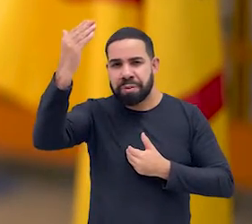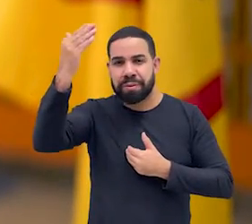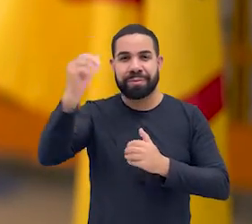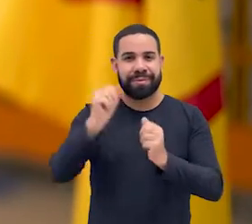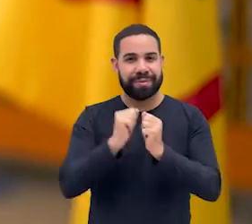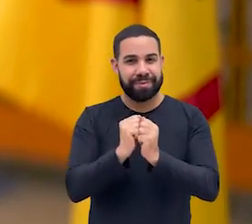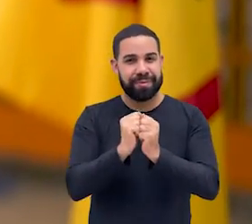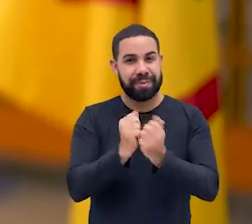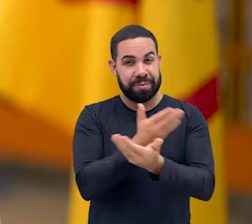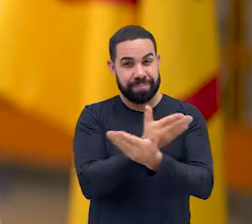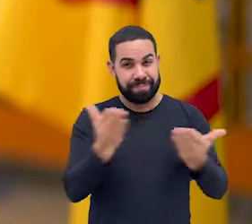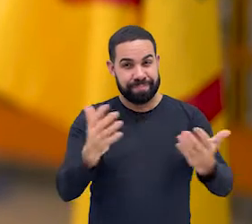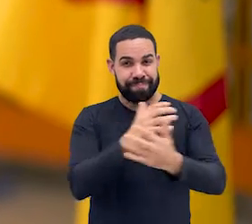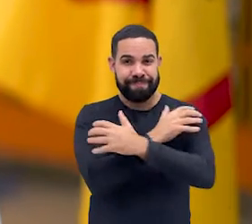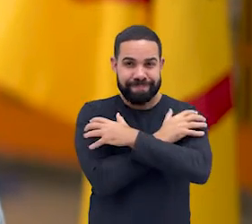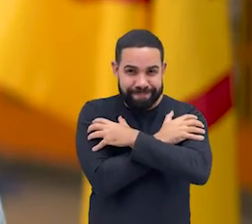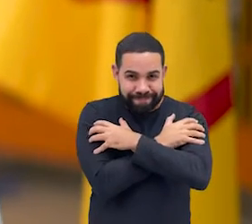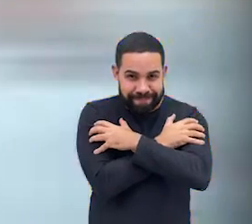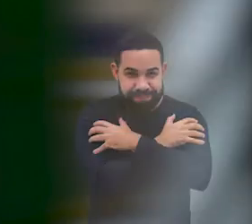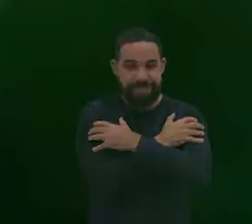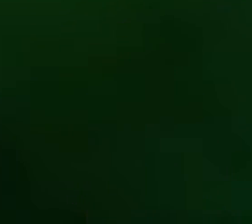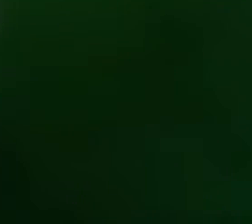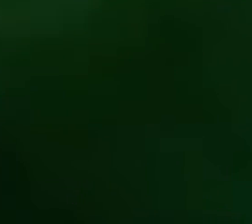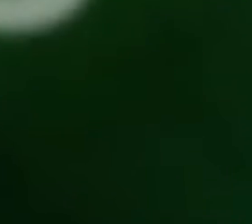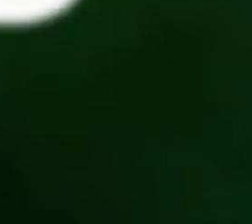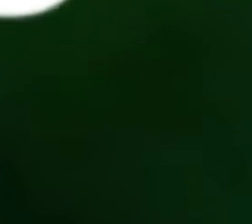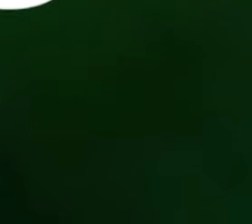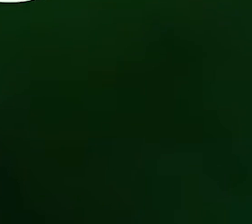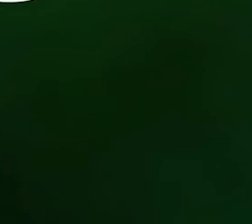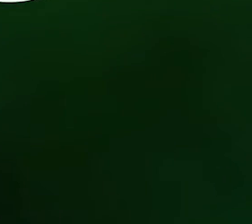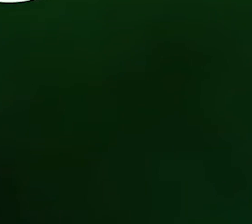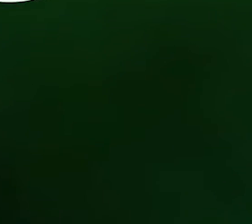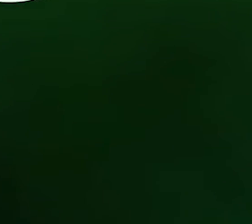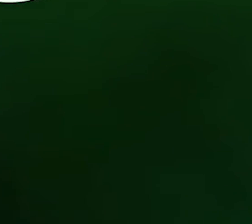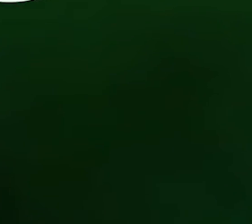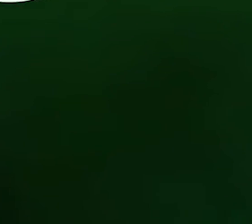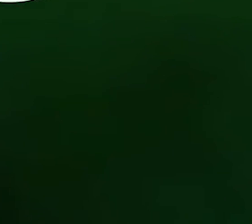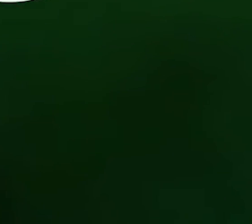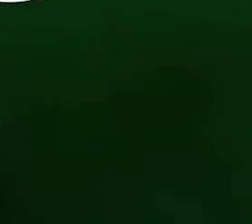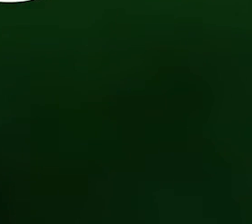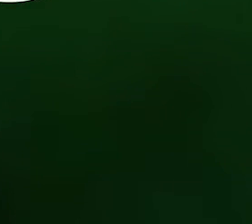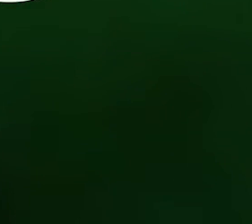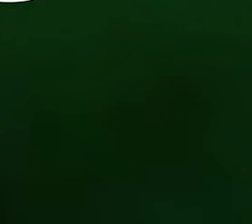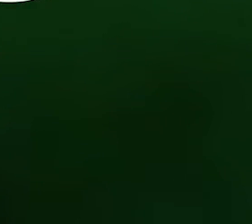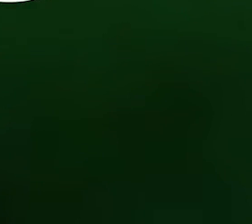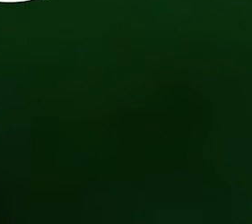obrigado novamente. Estamos juntos. Um forte abraço. Rodrigo Federal 4015.